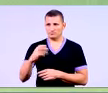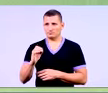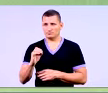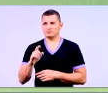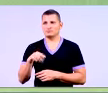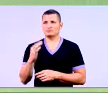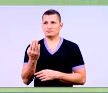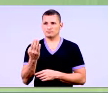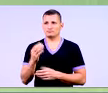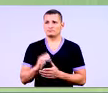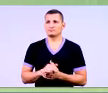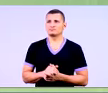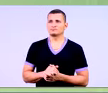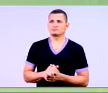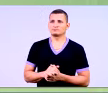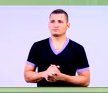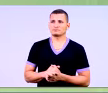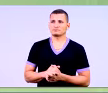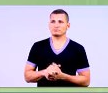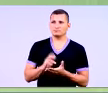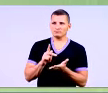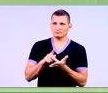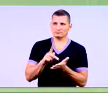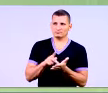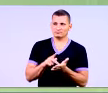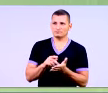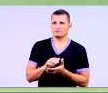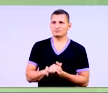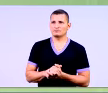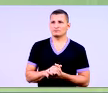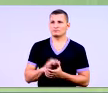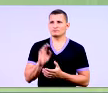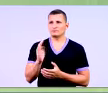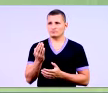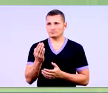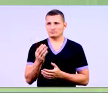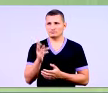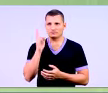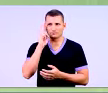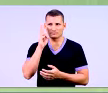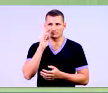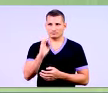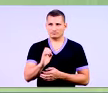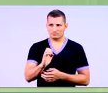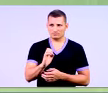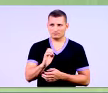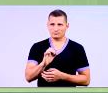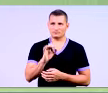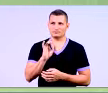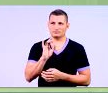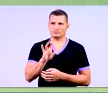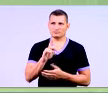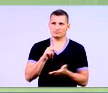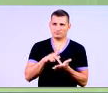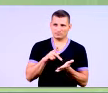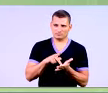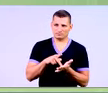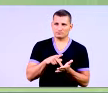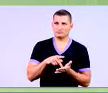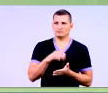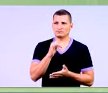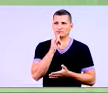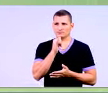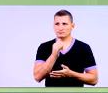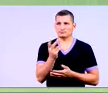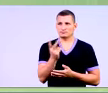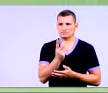e verdadeiro com falso verdadeiro e falso lembra o é o e só vai ser verdadeiro se as